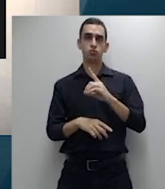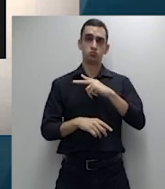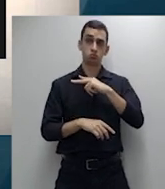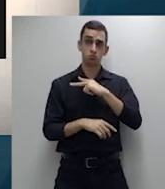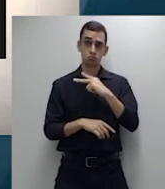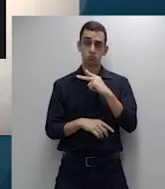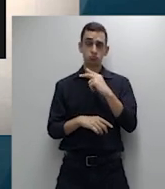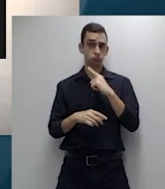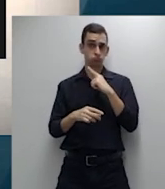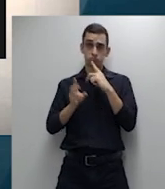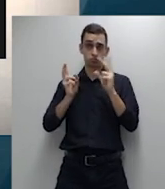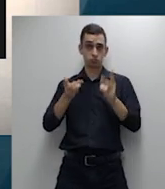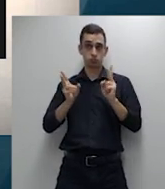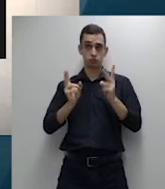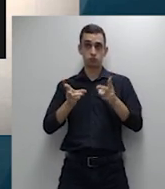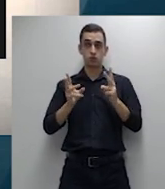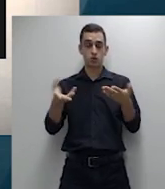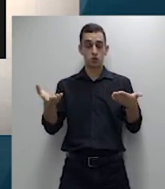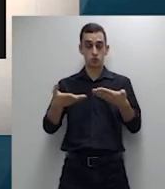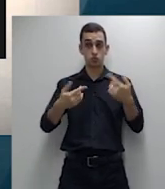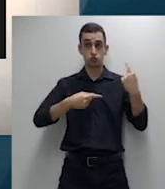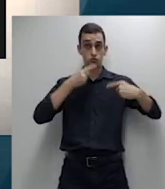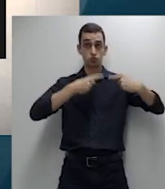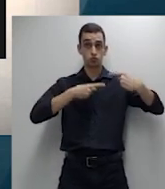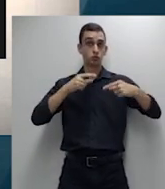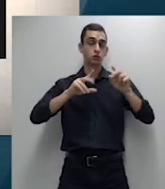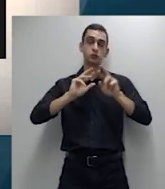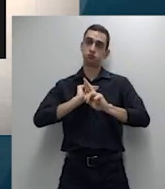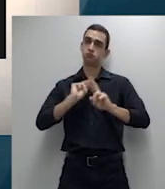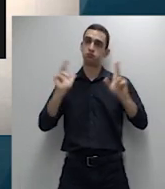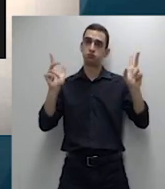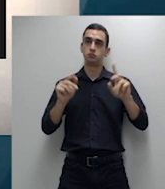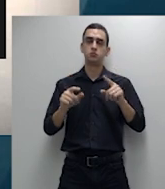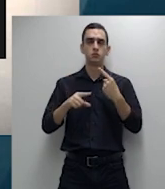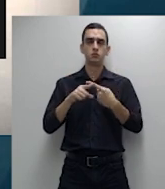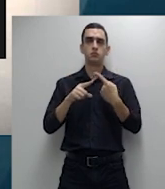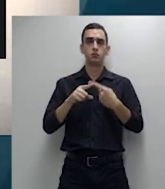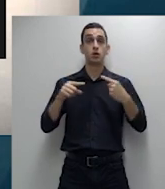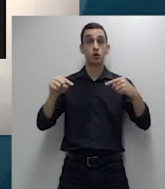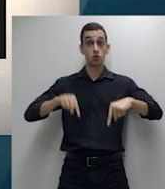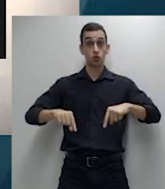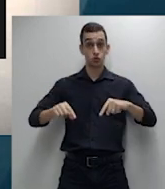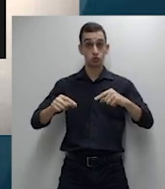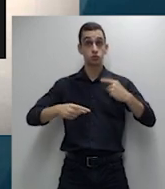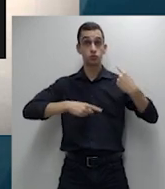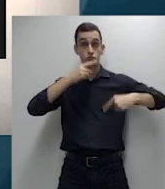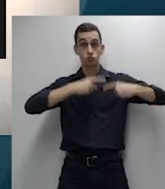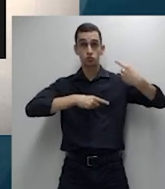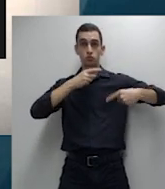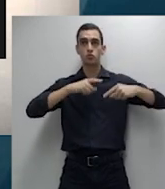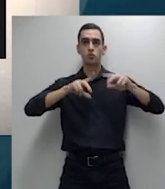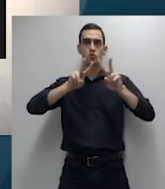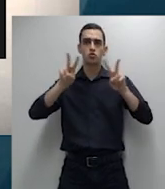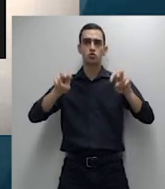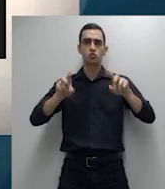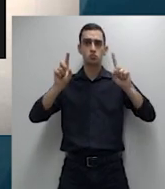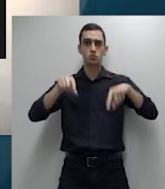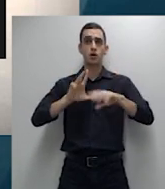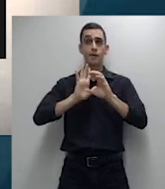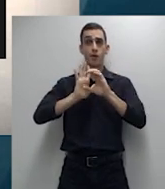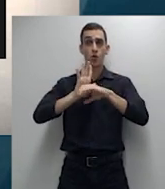a essa discussão porque nós estamos no âmbito de uma conceituação setorial